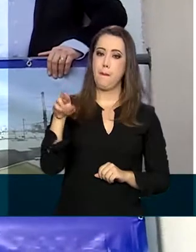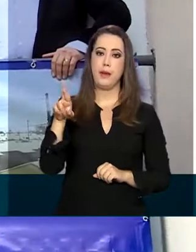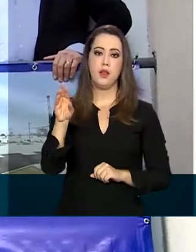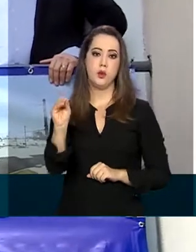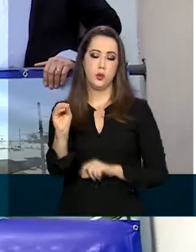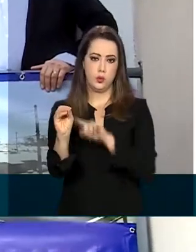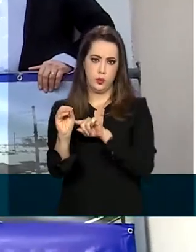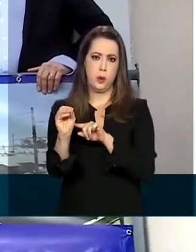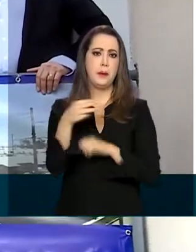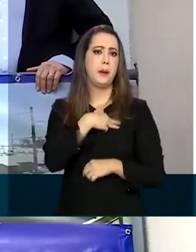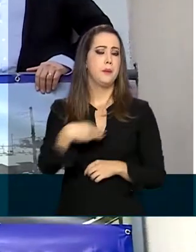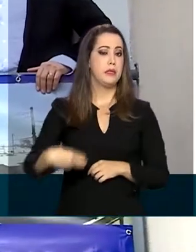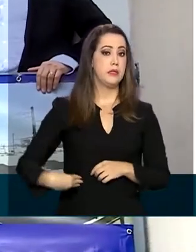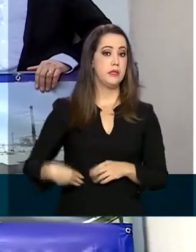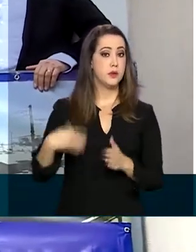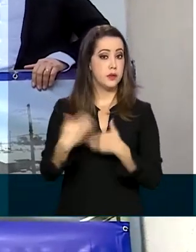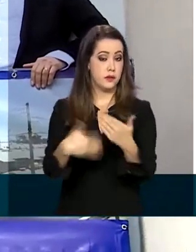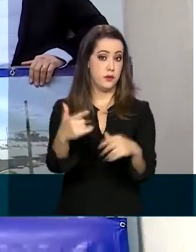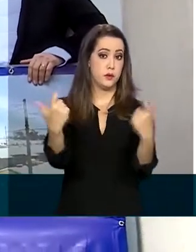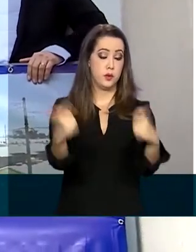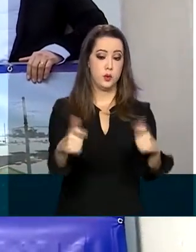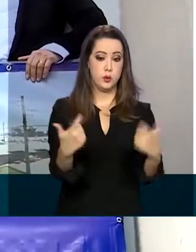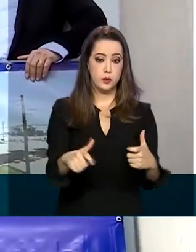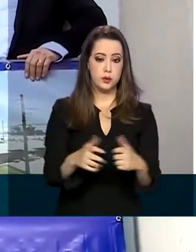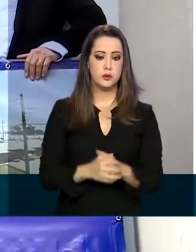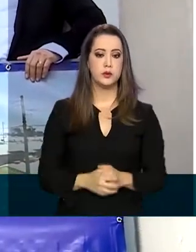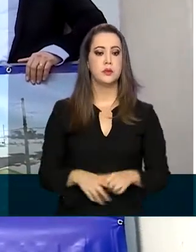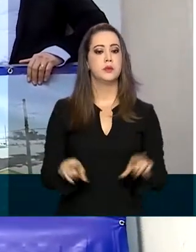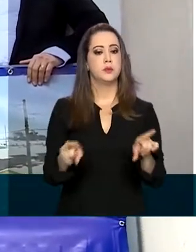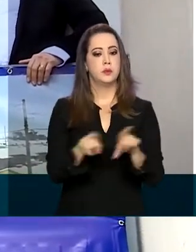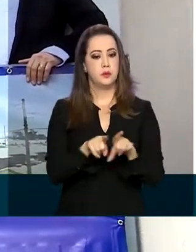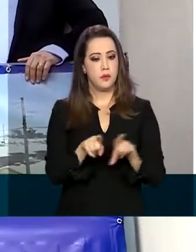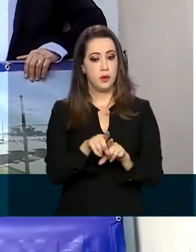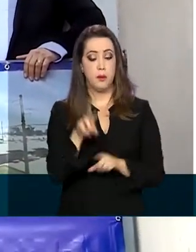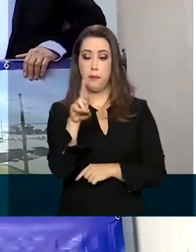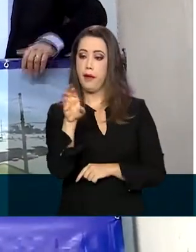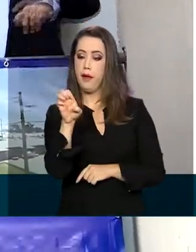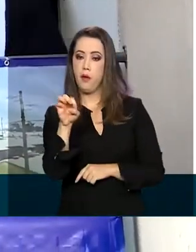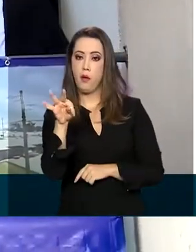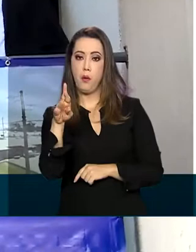do Desenvolvimento Regional, Rogério Marinho.